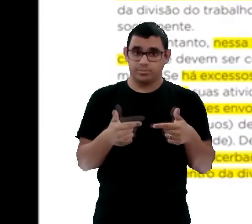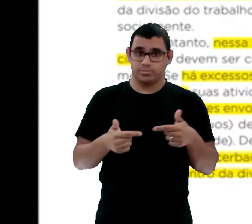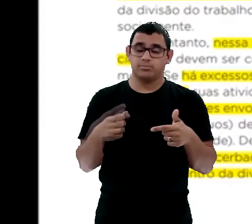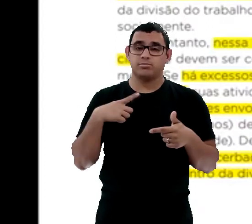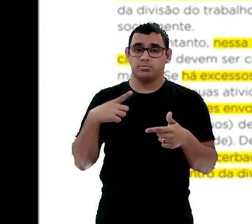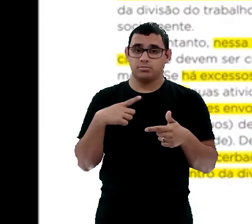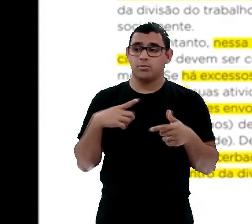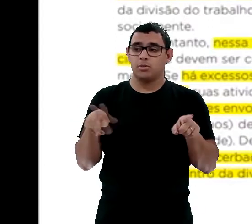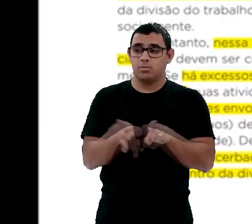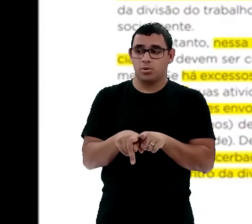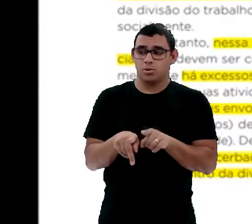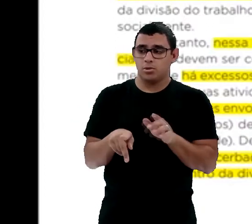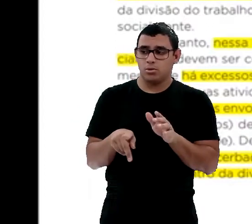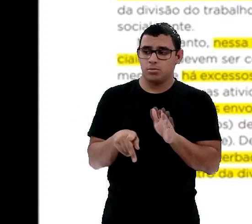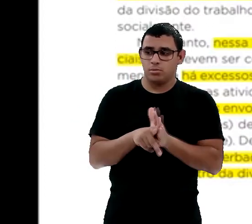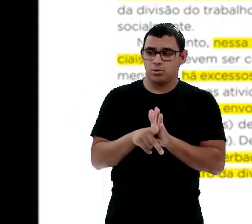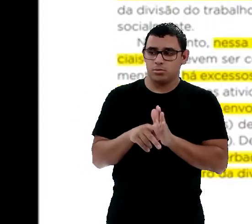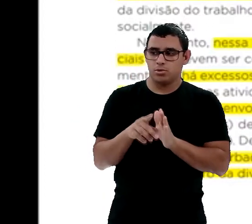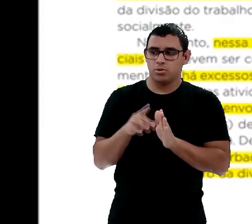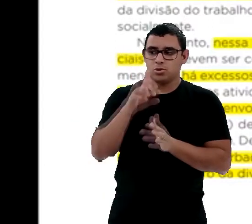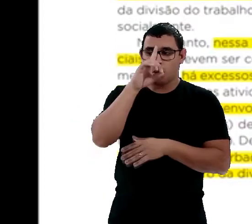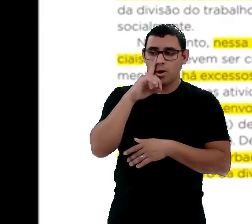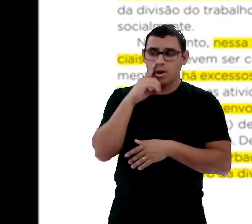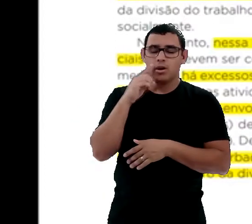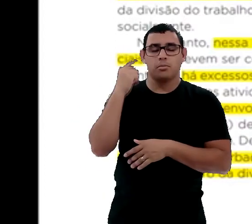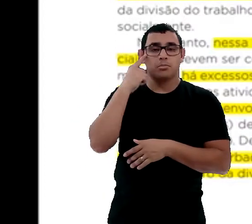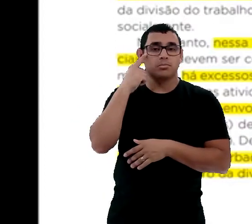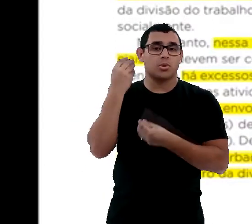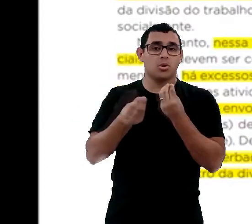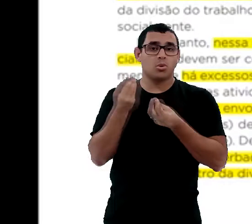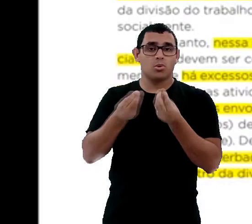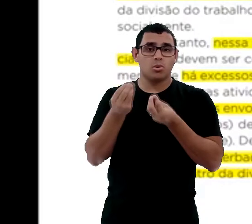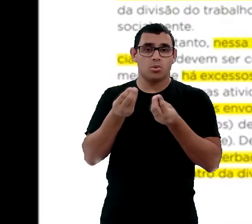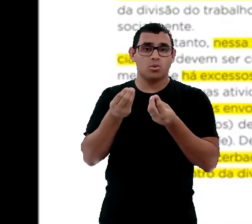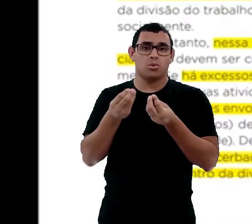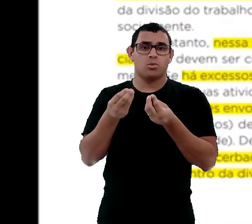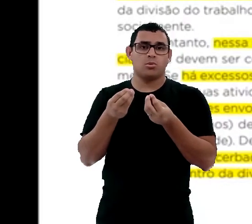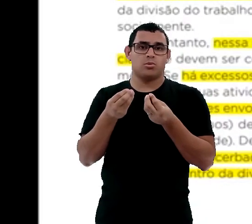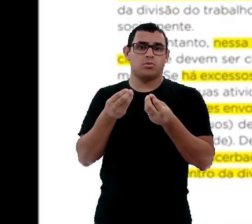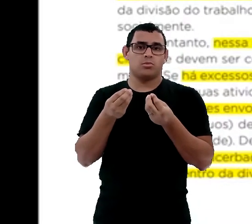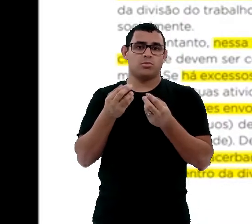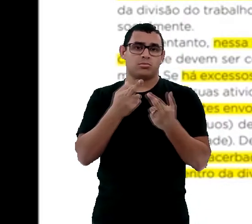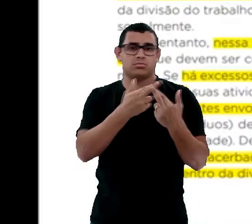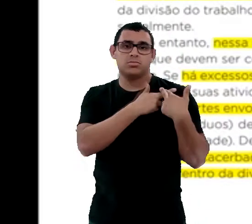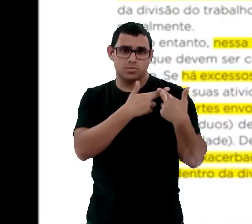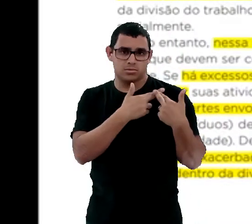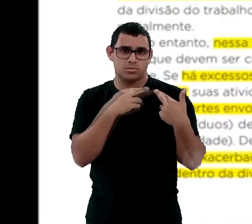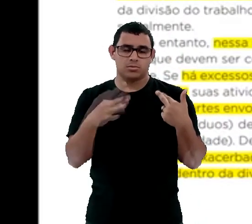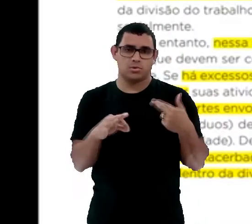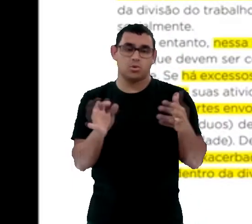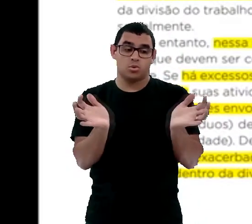seja, há funções diferentes de acordo com o nível os empregadores e o